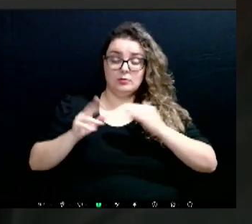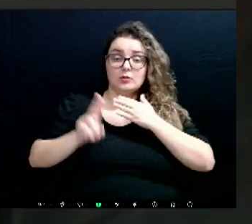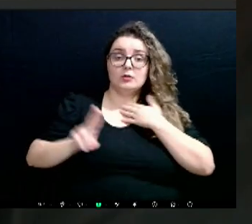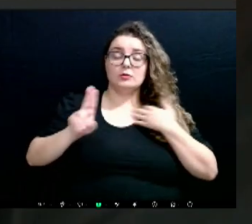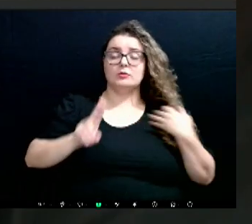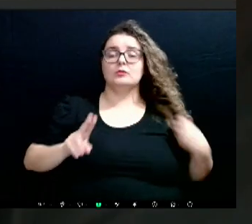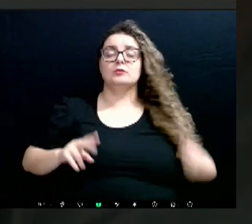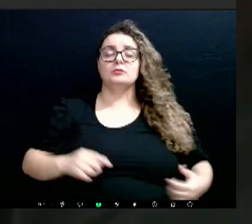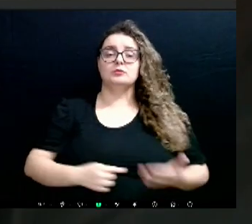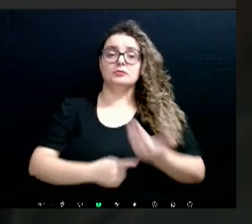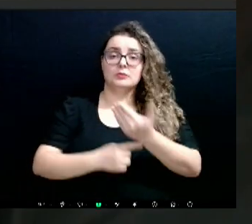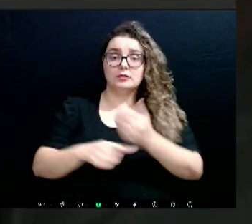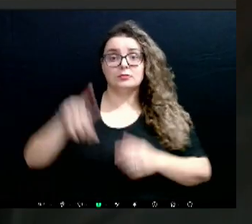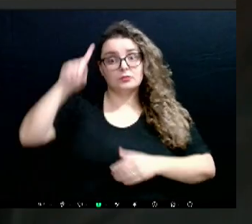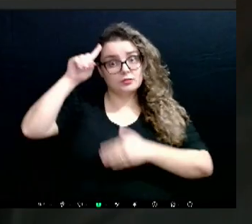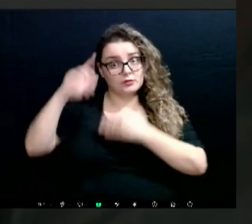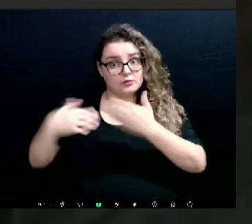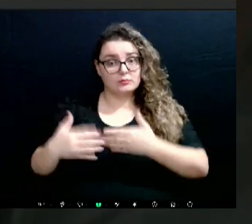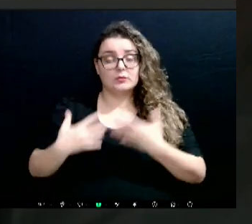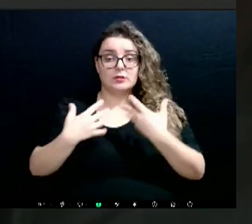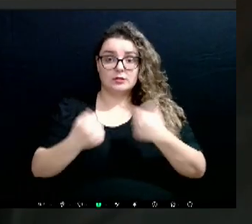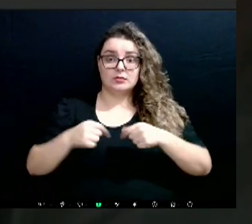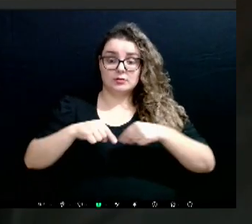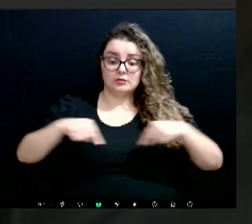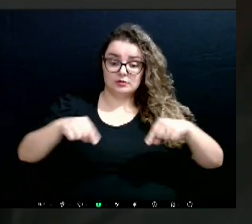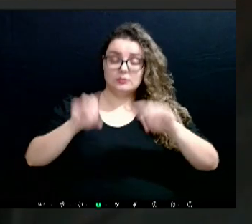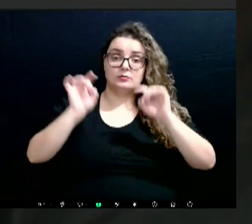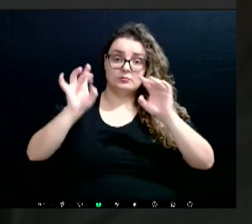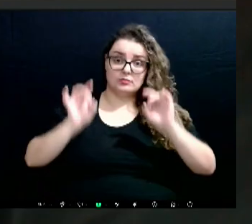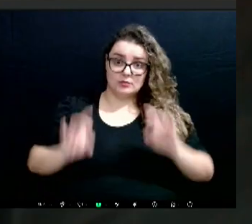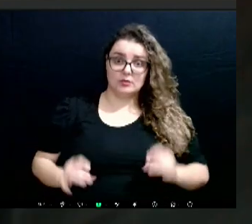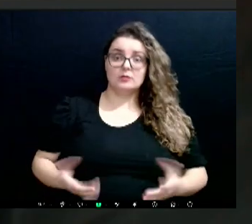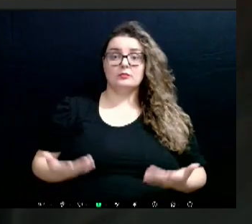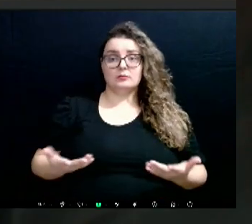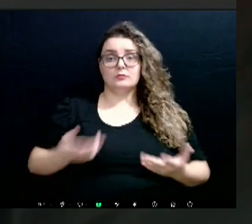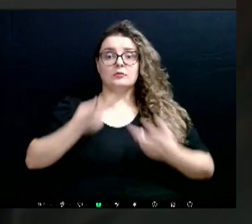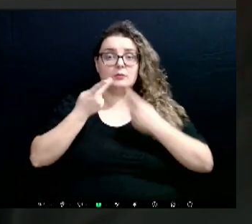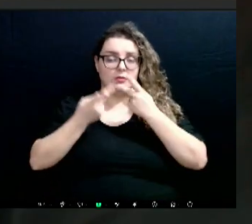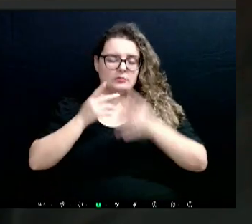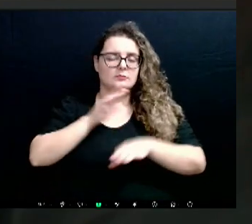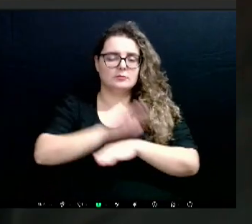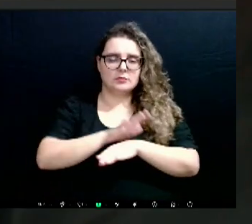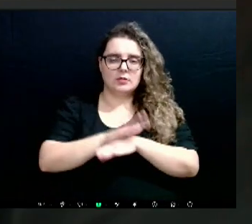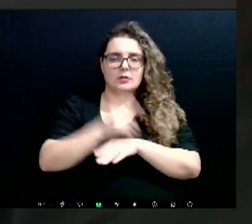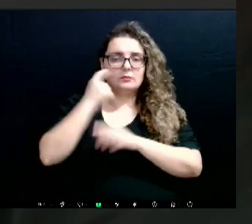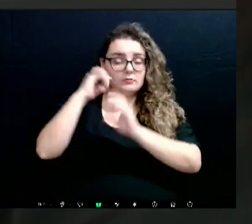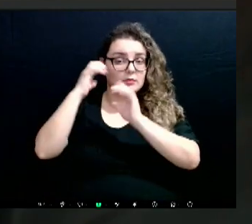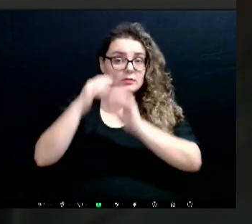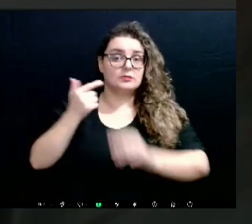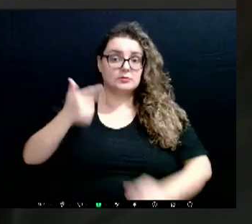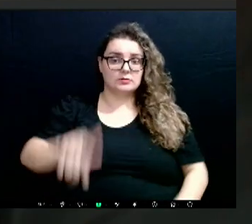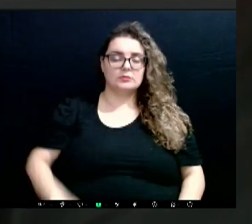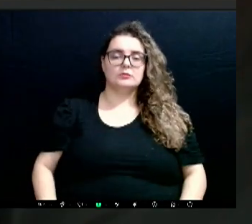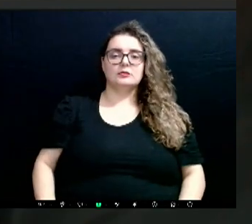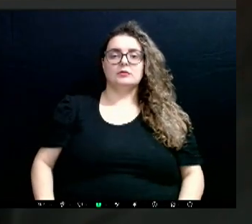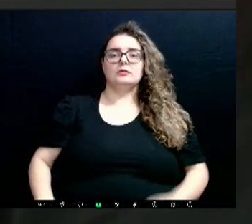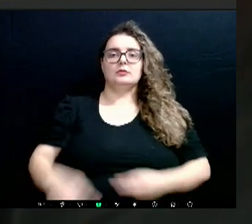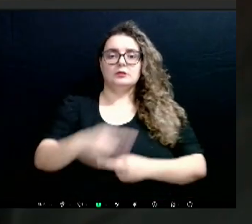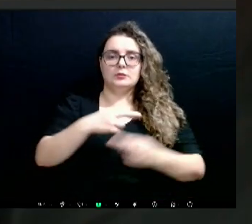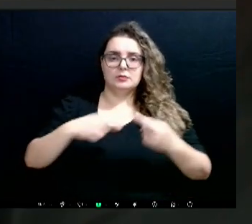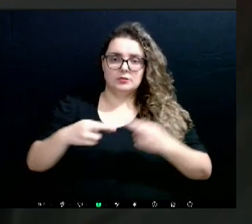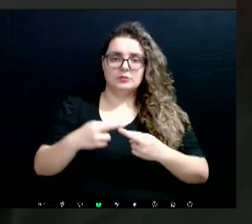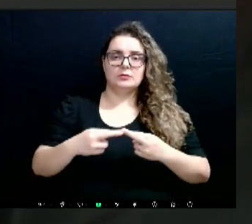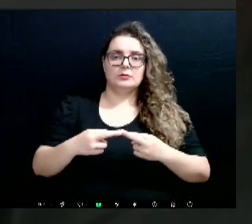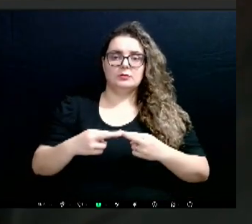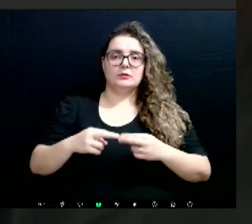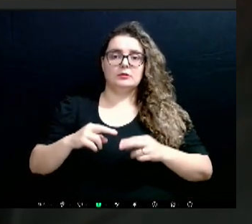dia, a gente recebe aqui especialistas que vão nos ajudar a gente a repensar essa relação com as telas,